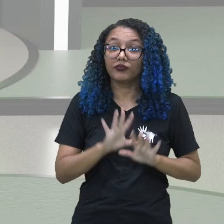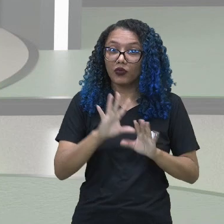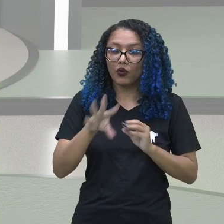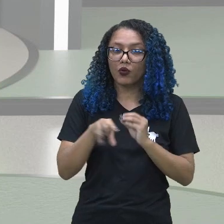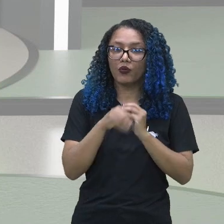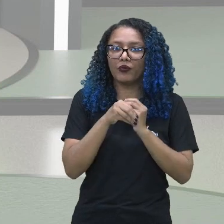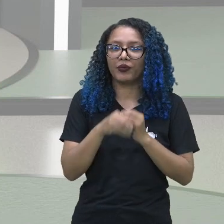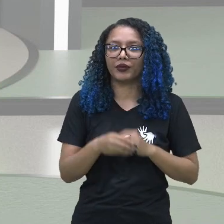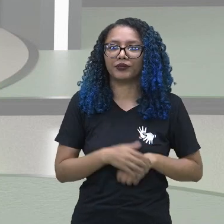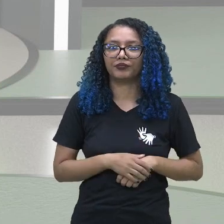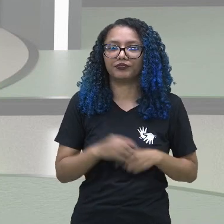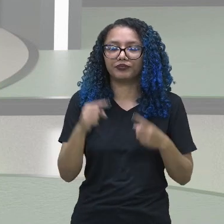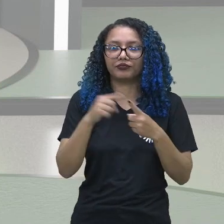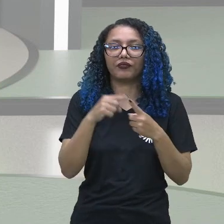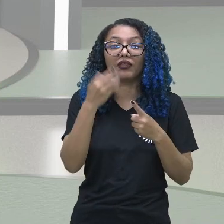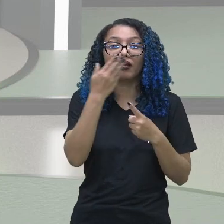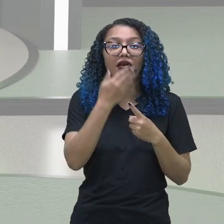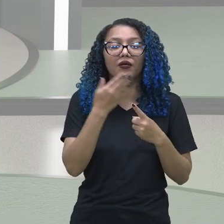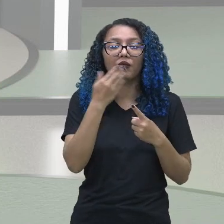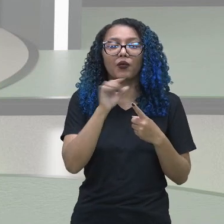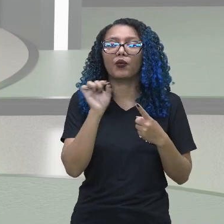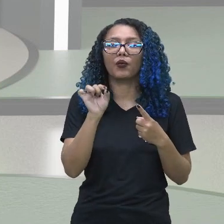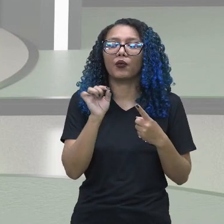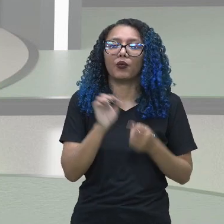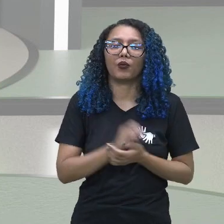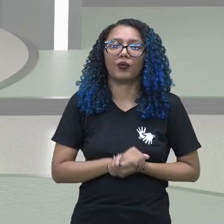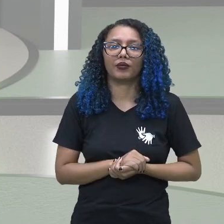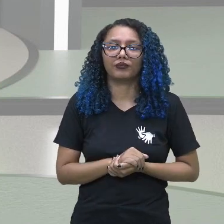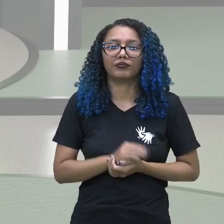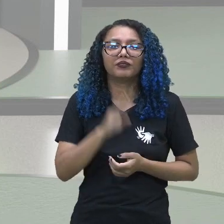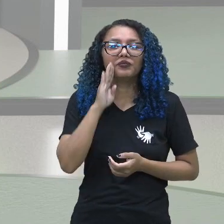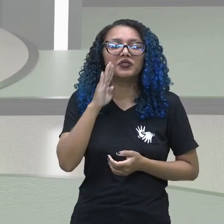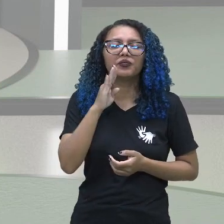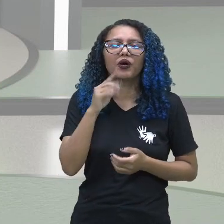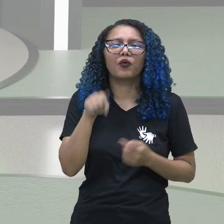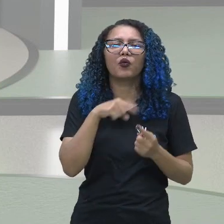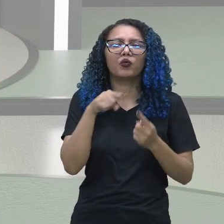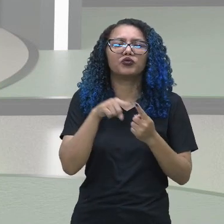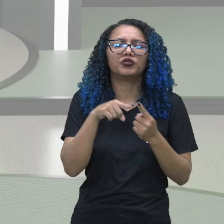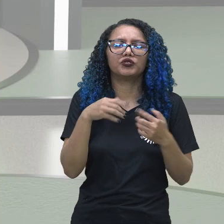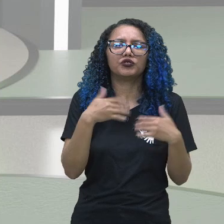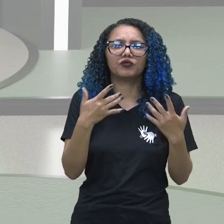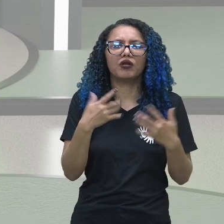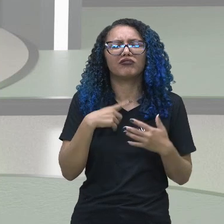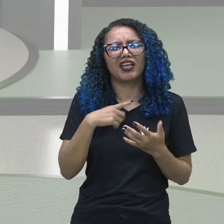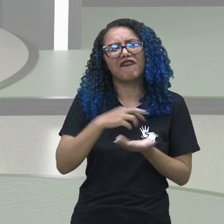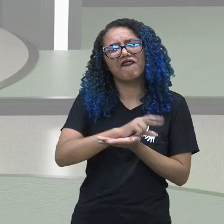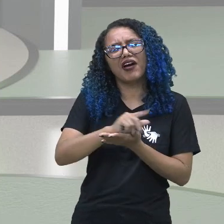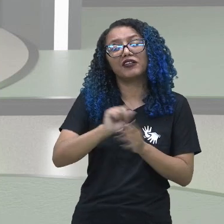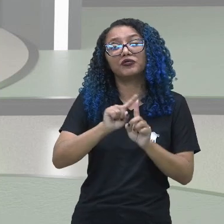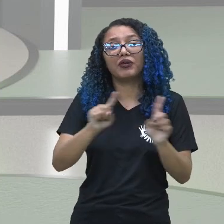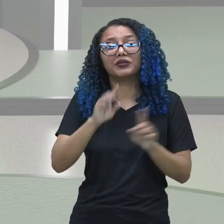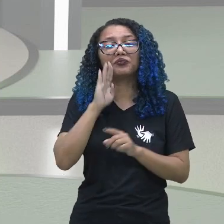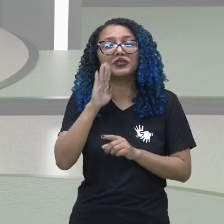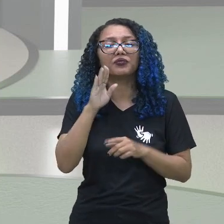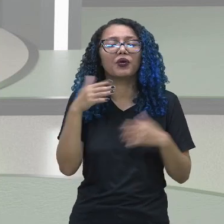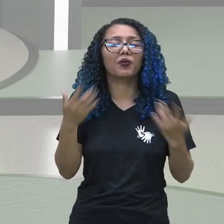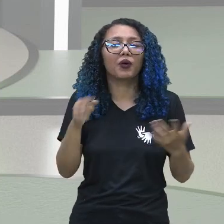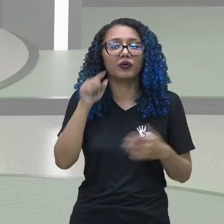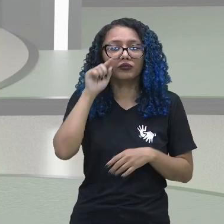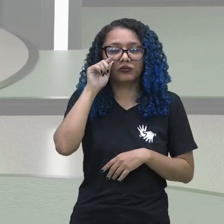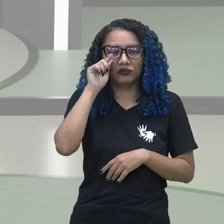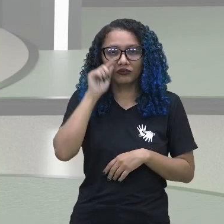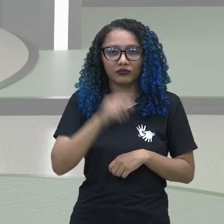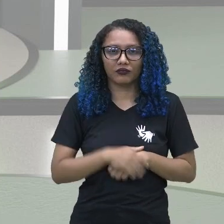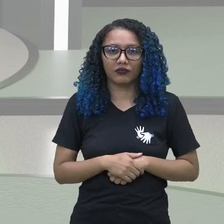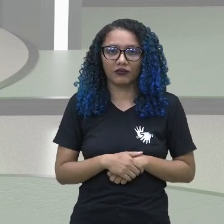observação. Carboidratos, eles têm como a sua principal função, dentre as outras todas que eu mostrei aqui para vocês, né, uma função